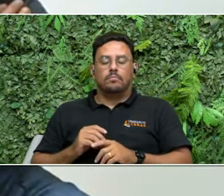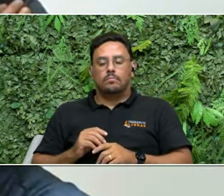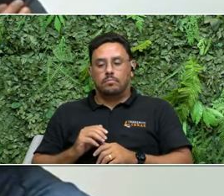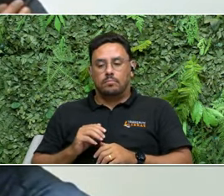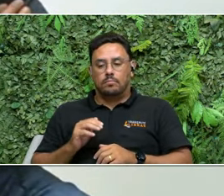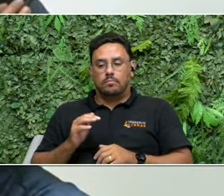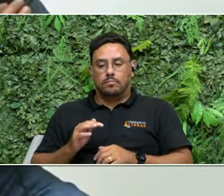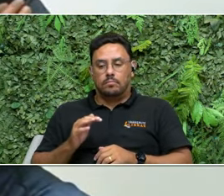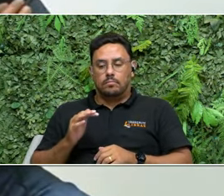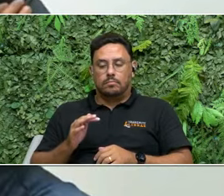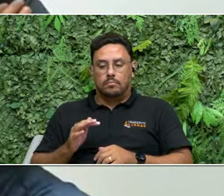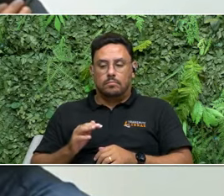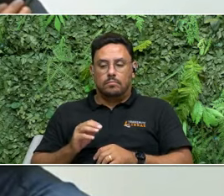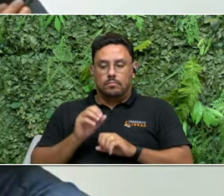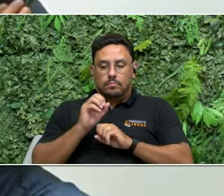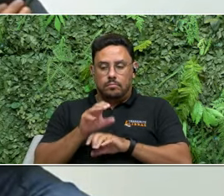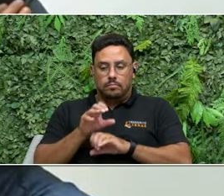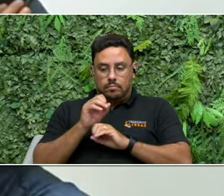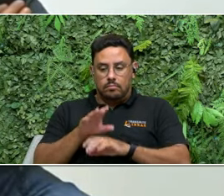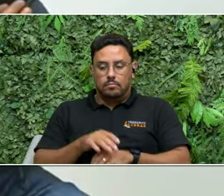o prof tem nota